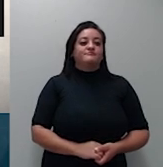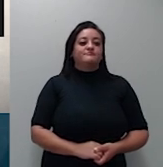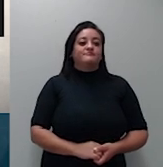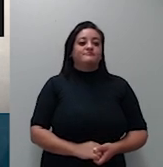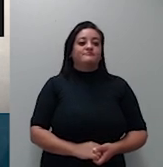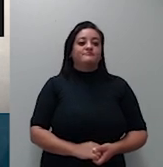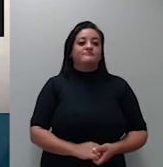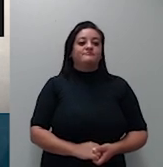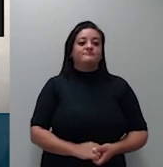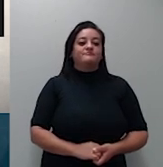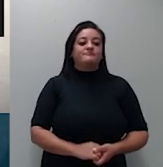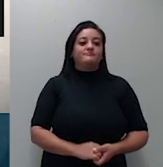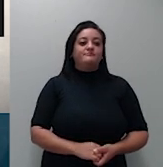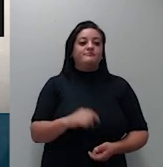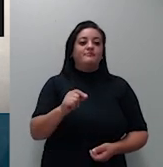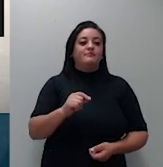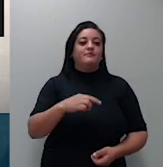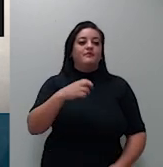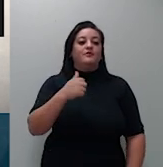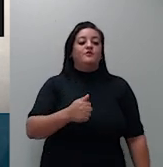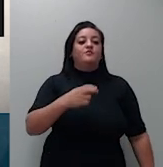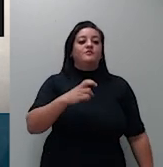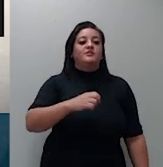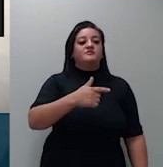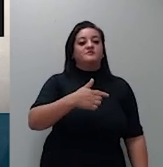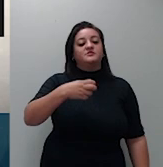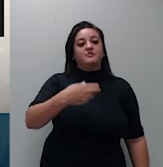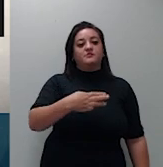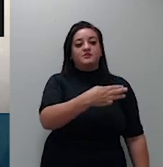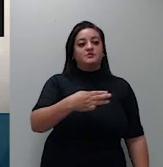em 525 337